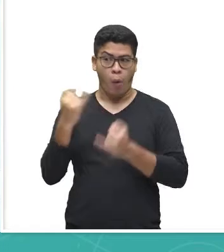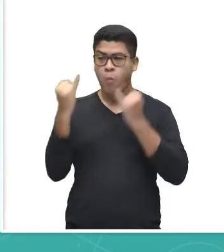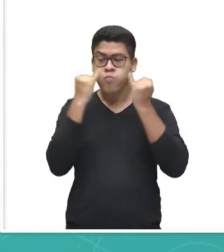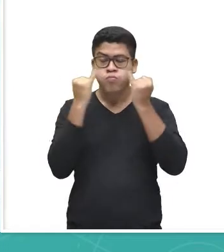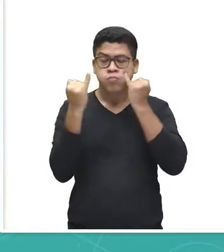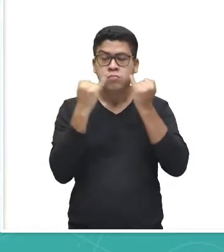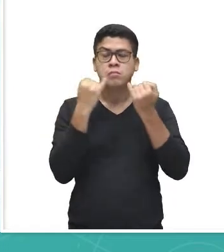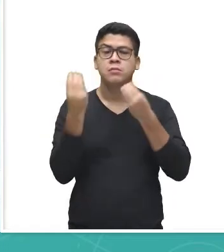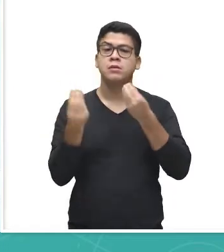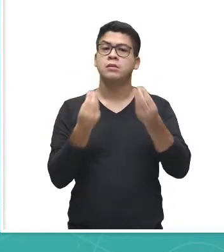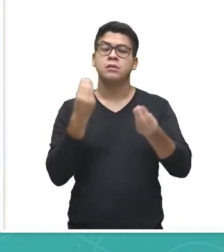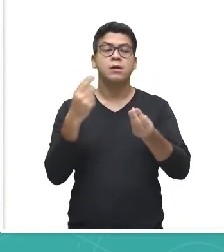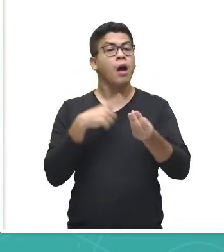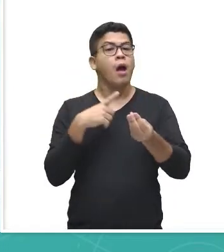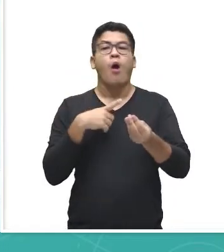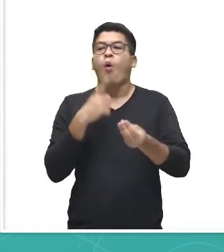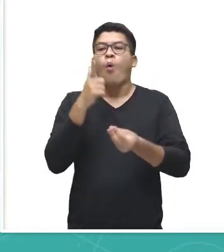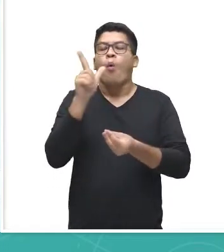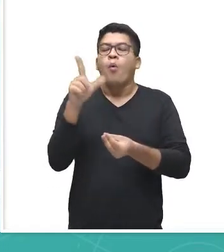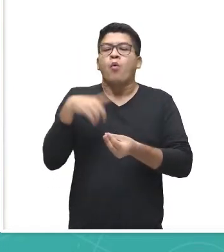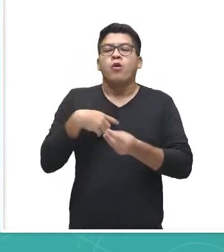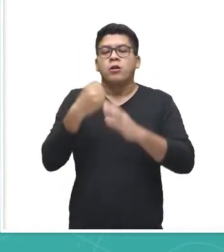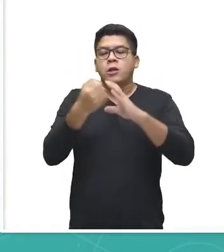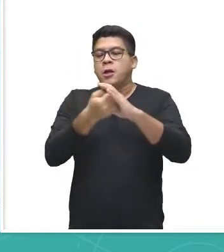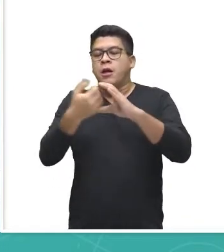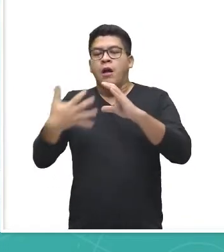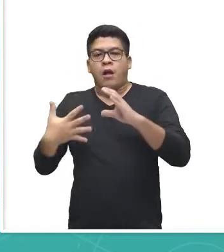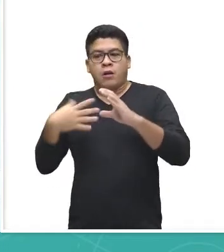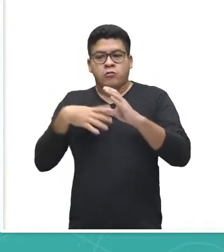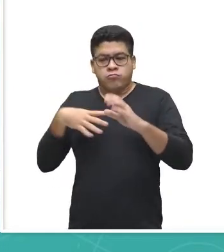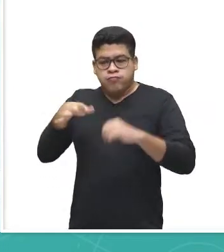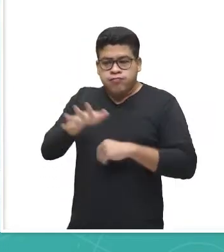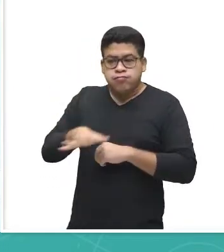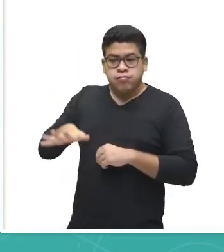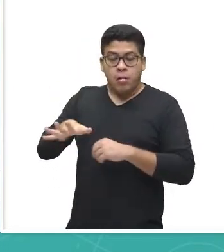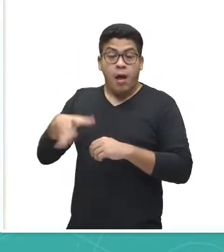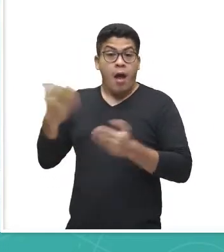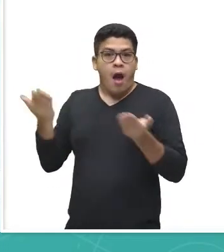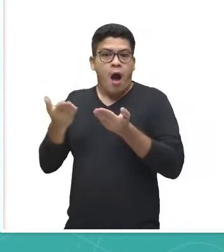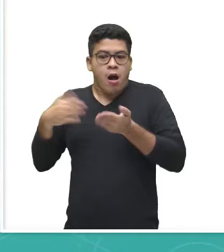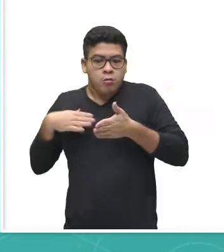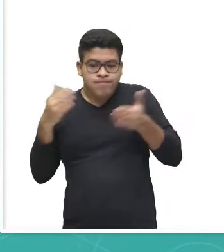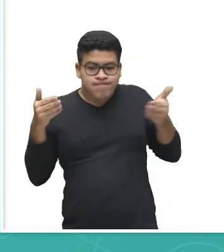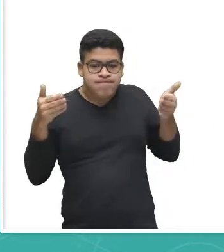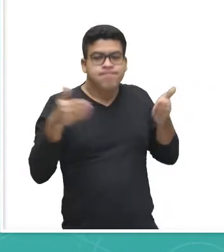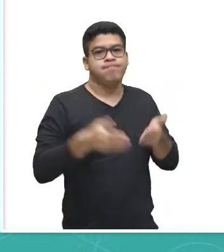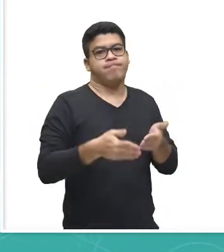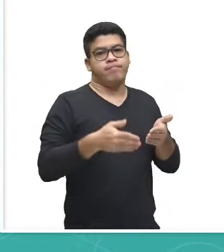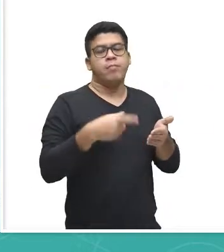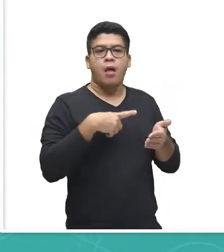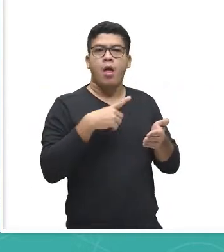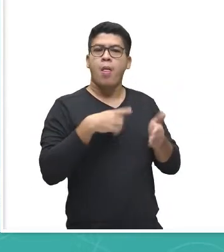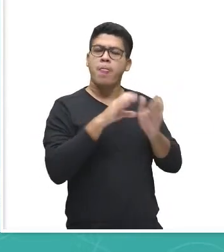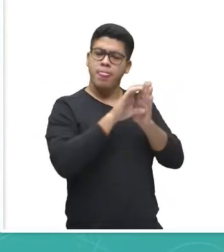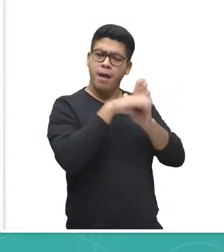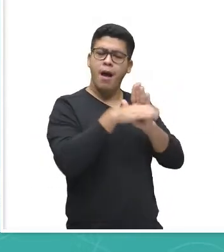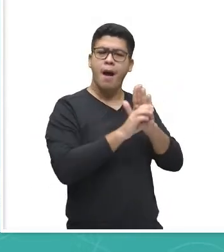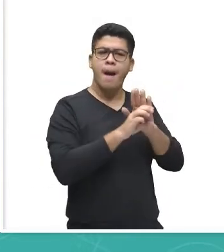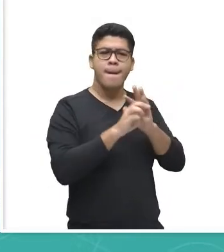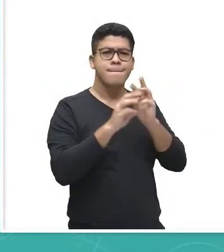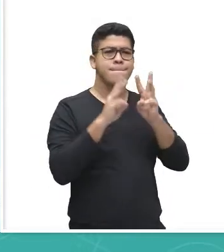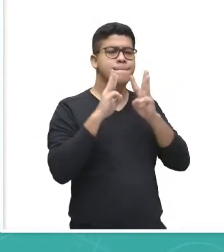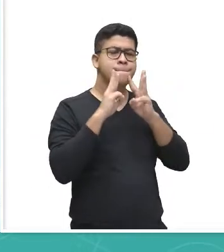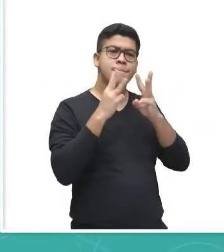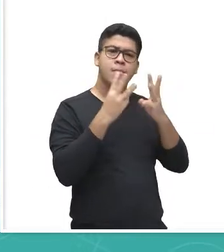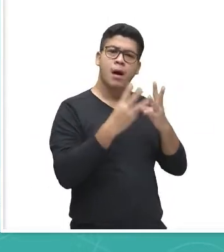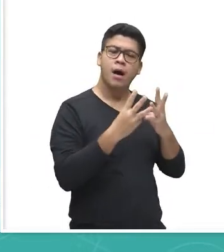gente vai ver ainda mais sobre essas propriedades gerais da matéria. A gente vai ver agora o nosso conceito de massa. Observa